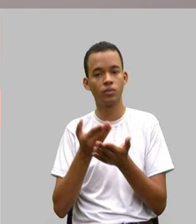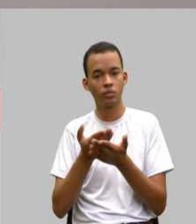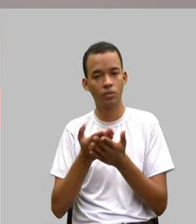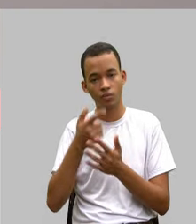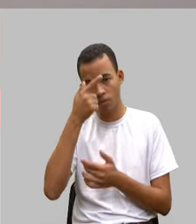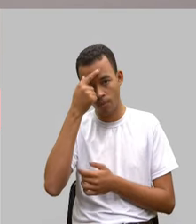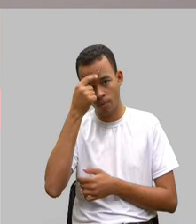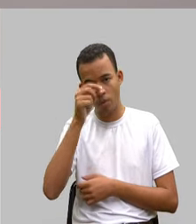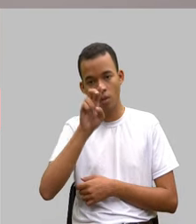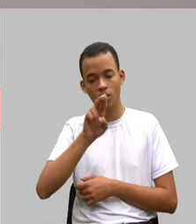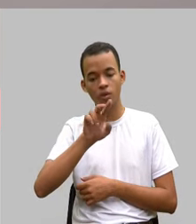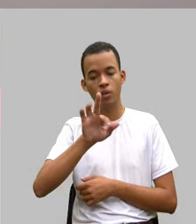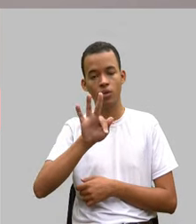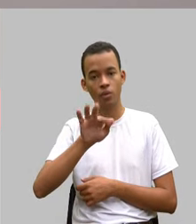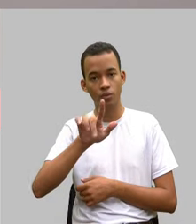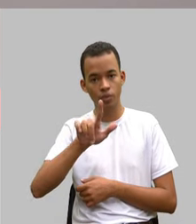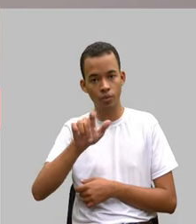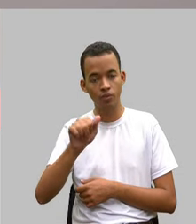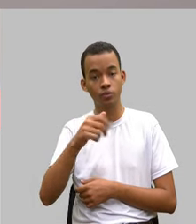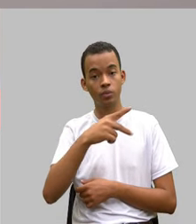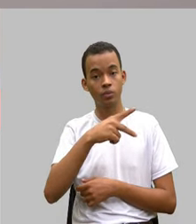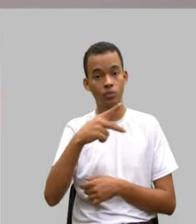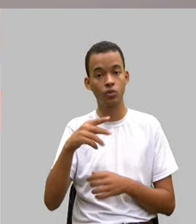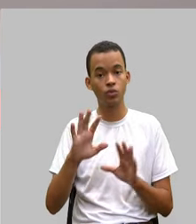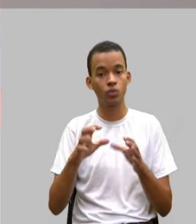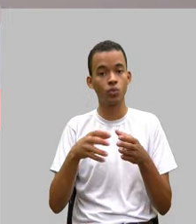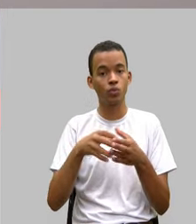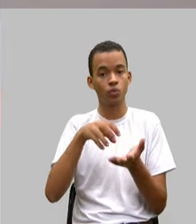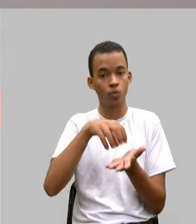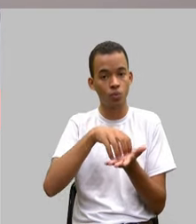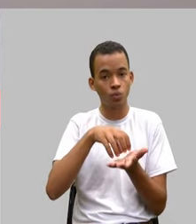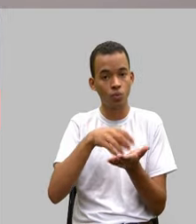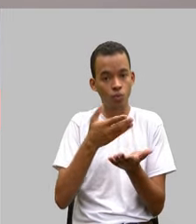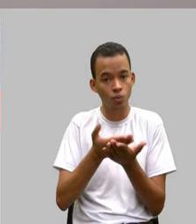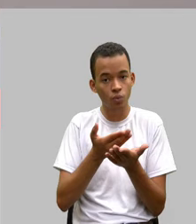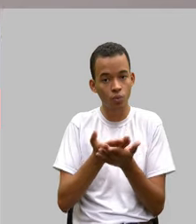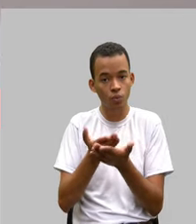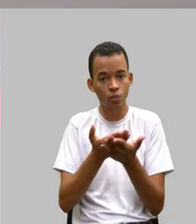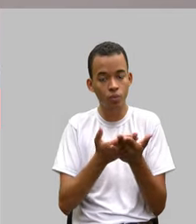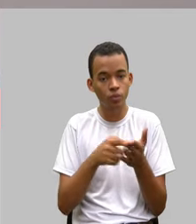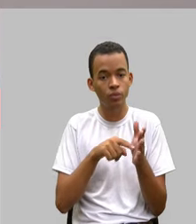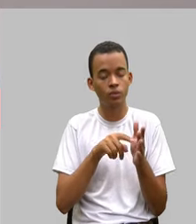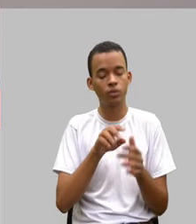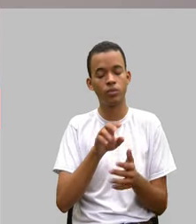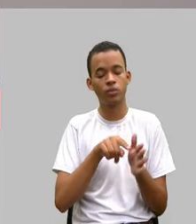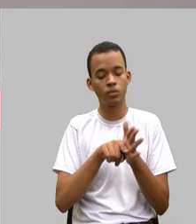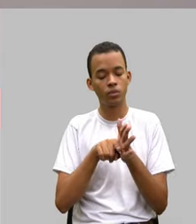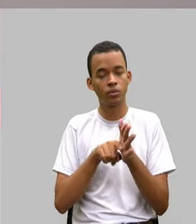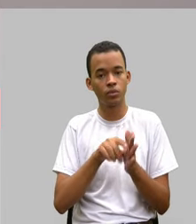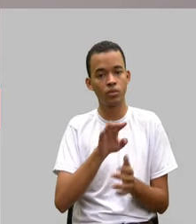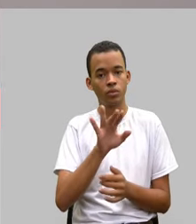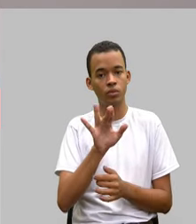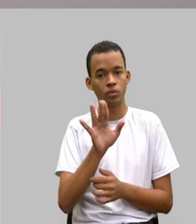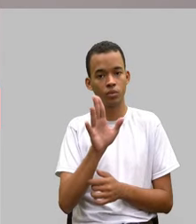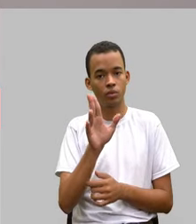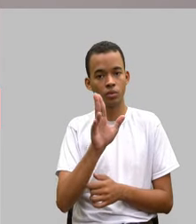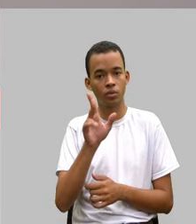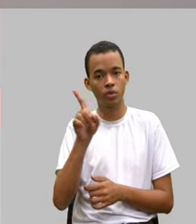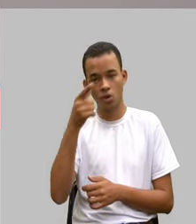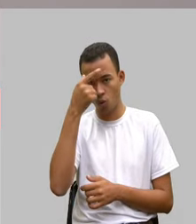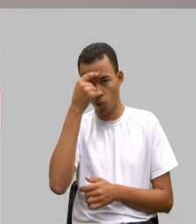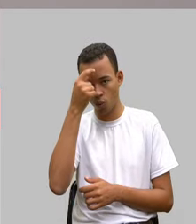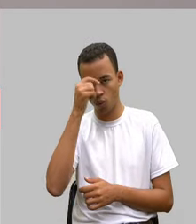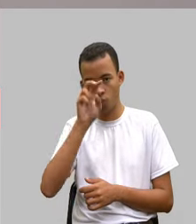presidenta do Núcleo de Estudos em cannabis da UFLA ouviremos agora demetrios David da Silva